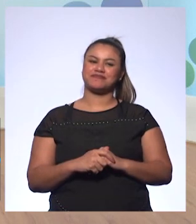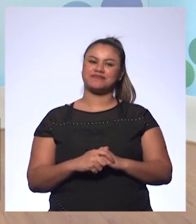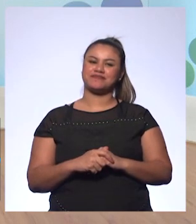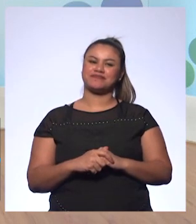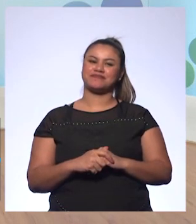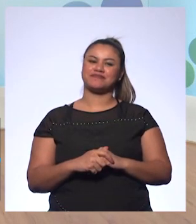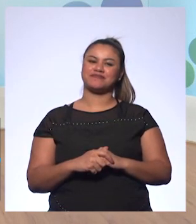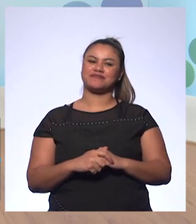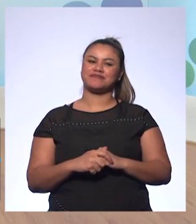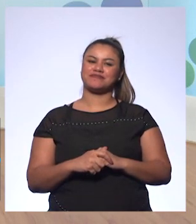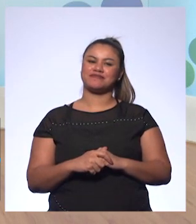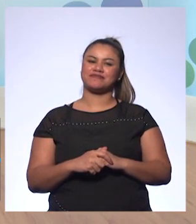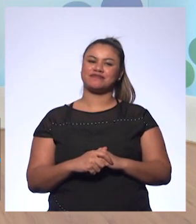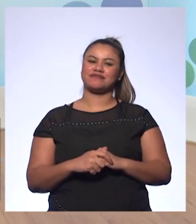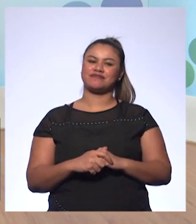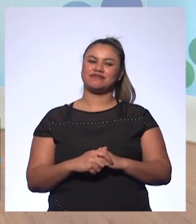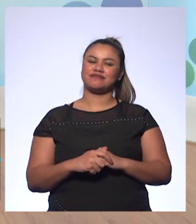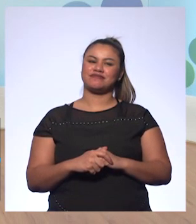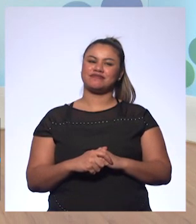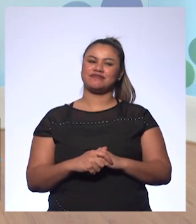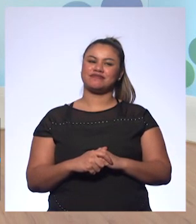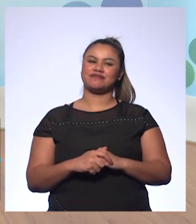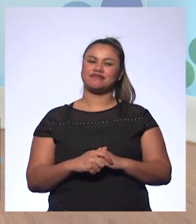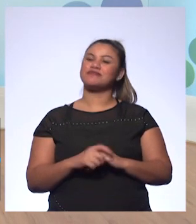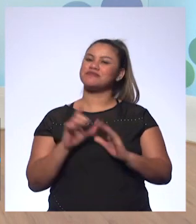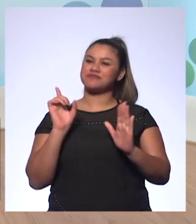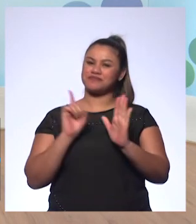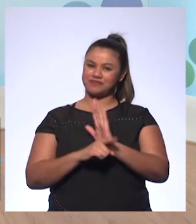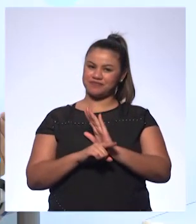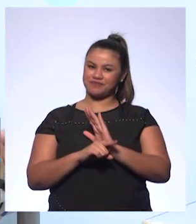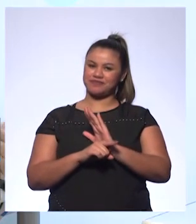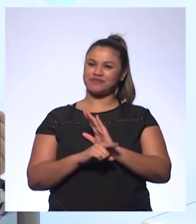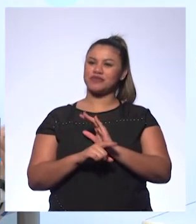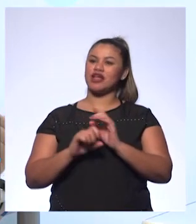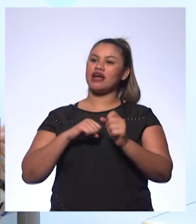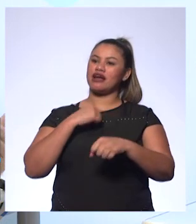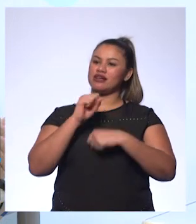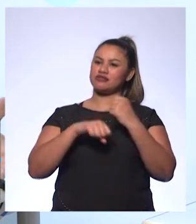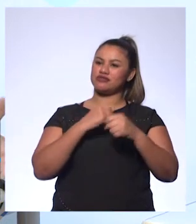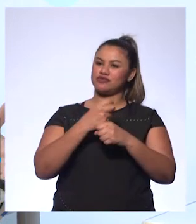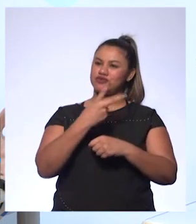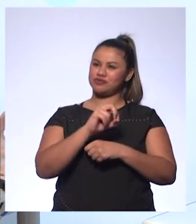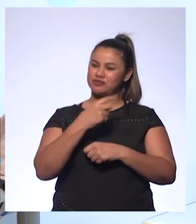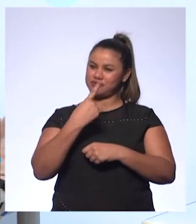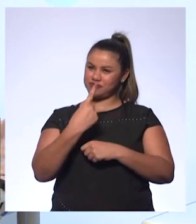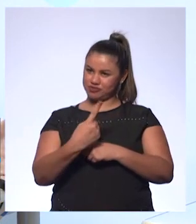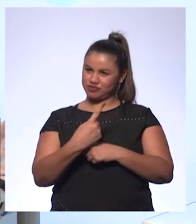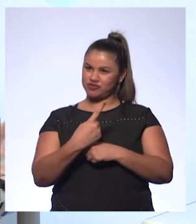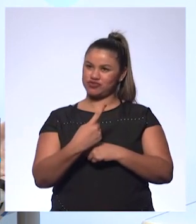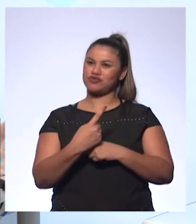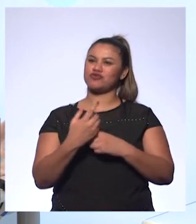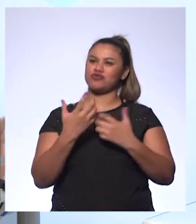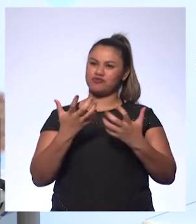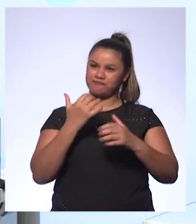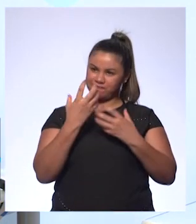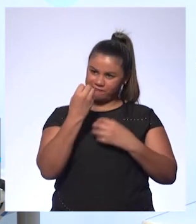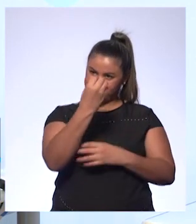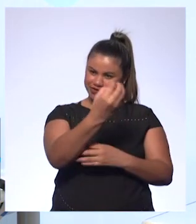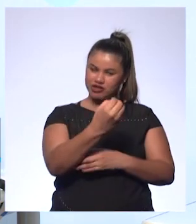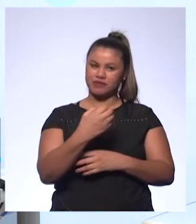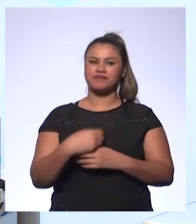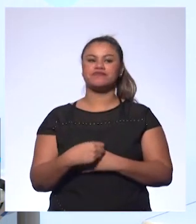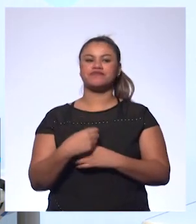Will Go to Chile in Our Way ano que vem você vai viajar next you will travel